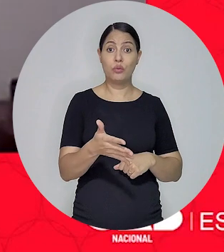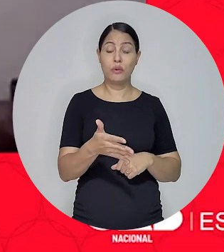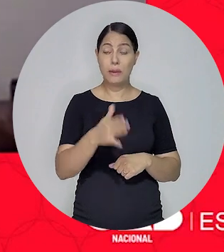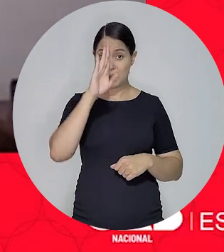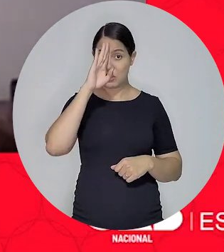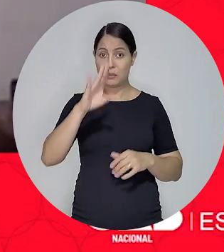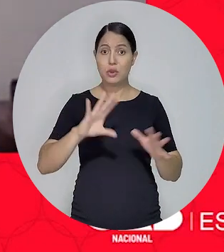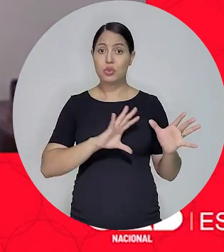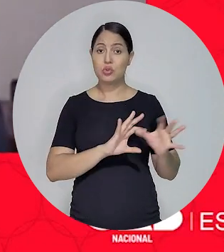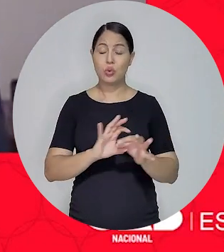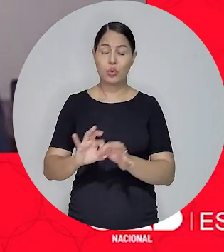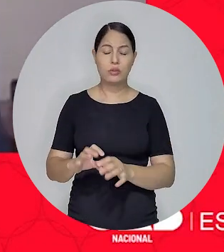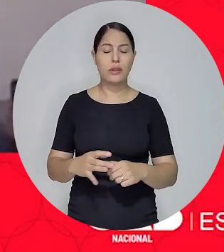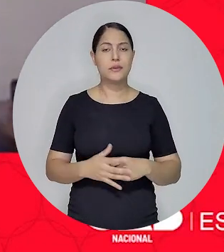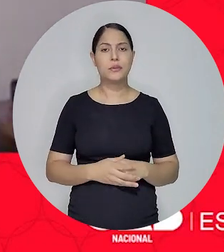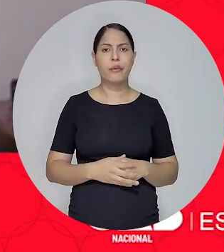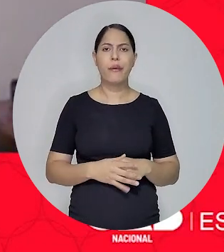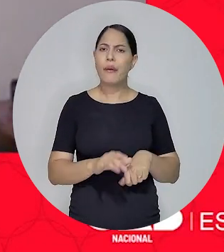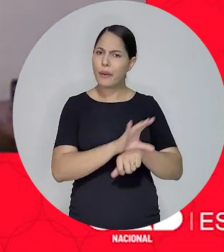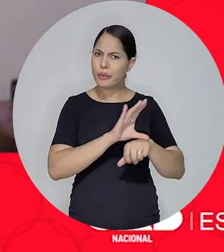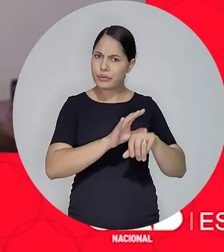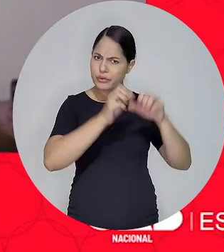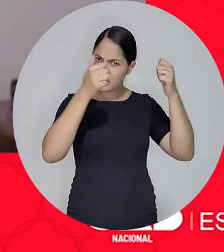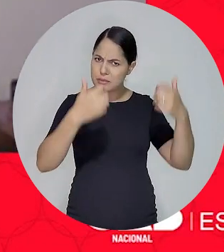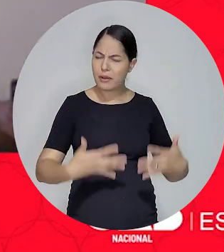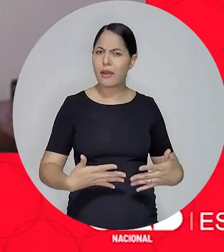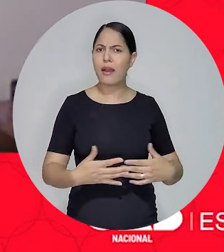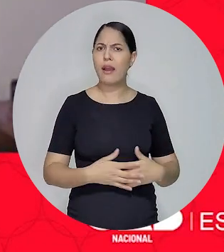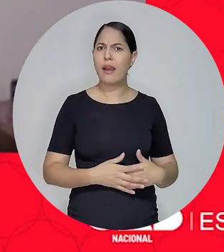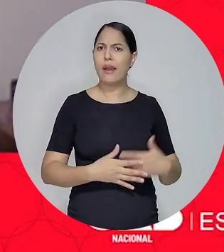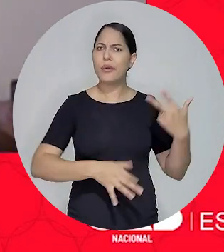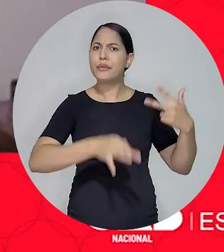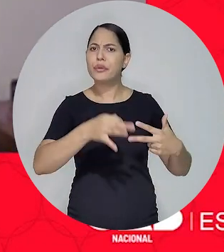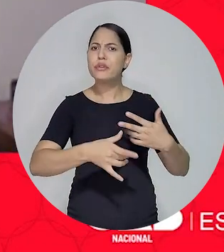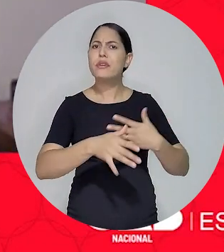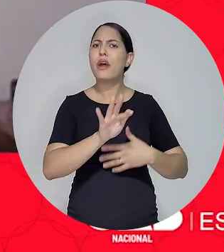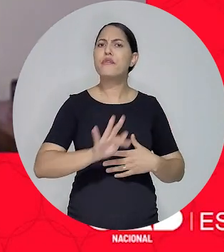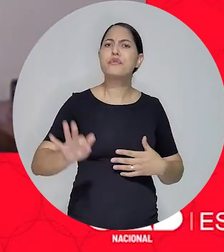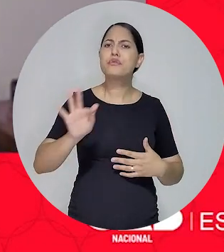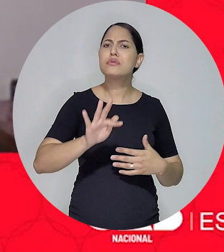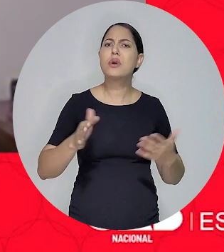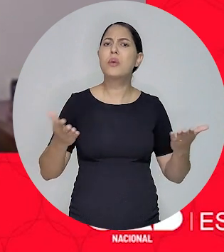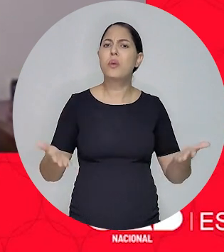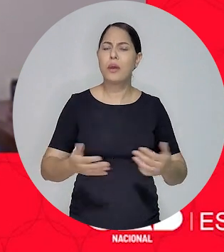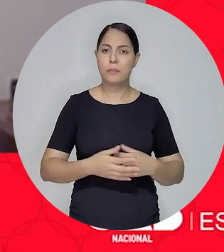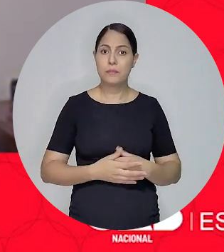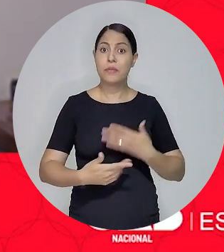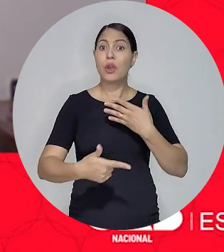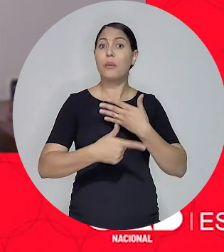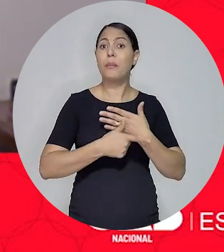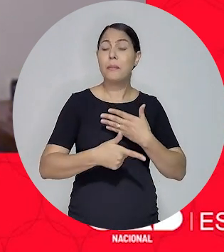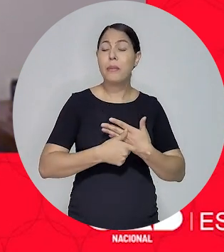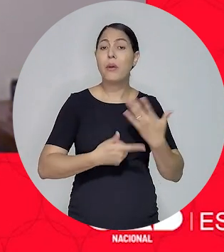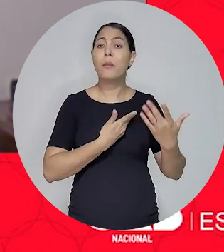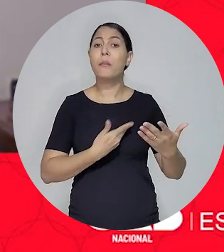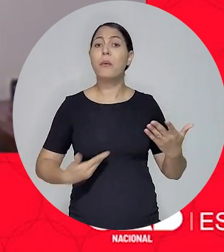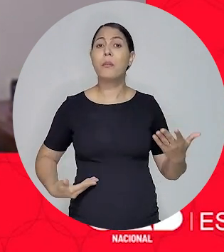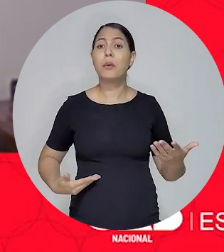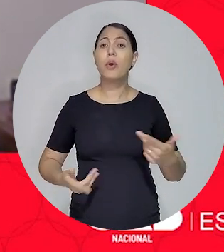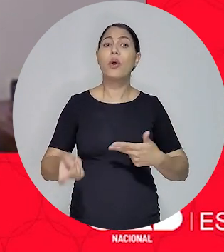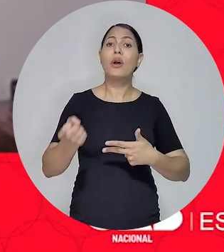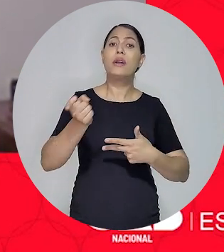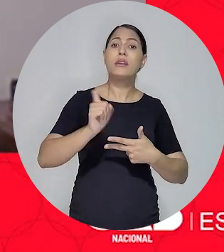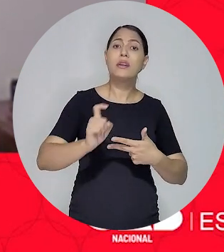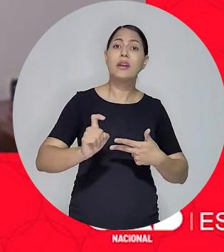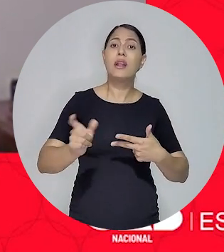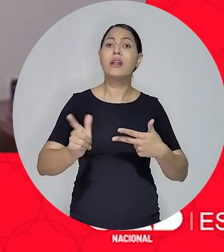enquanto marco dogmático para explicar a Constituição, para explicar a função do Poder Judiciário, para explicar o